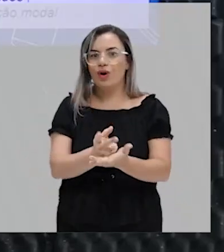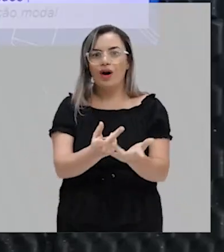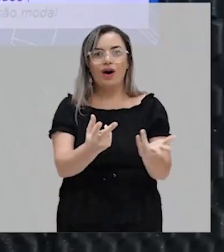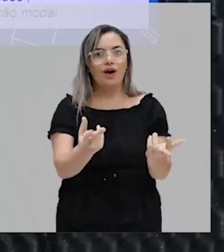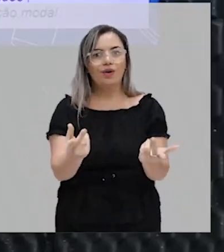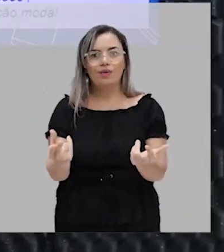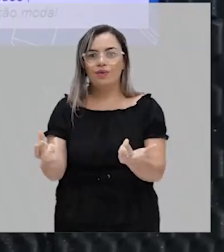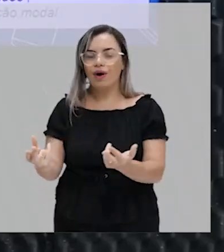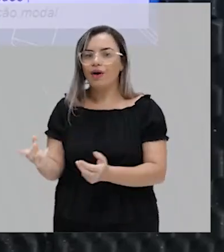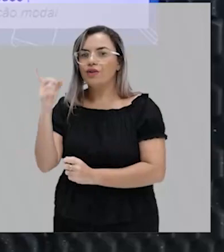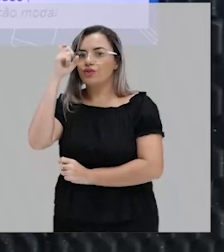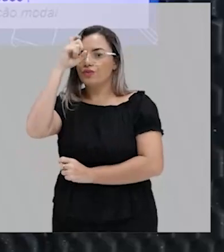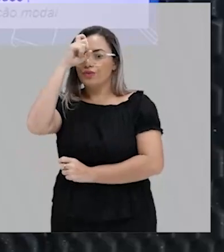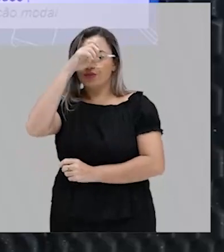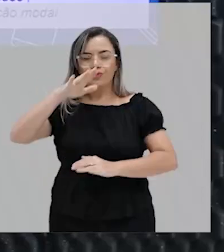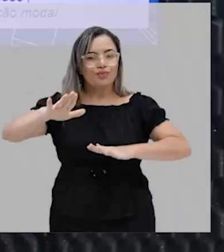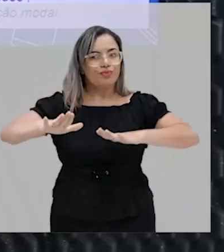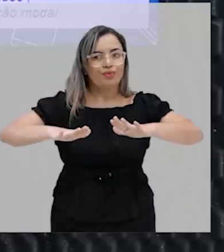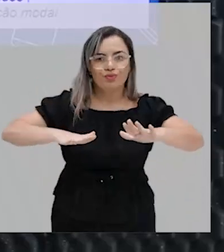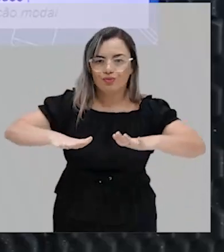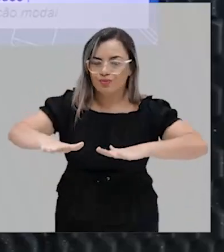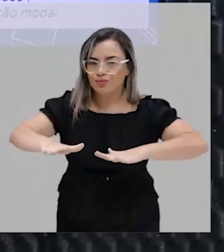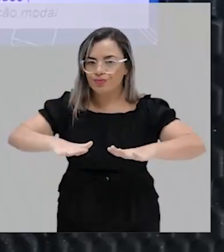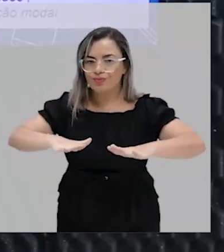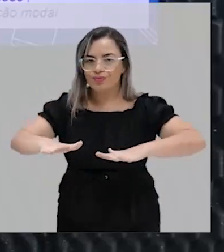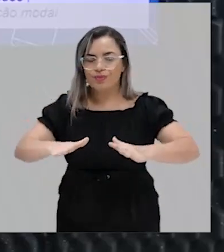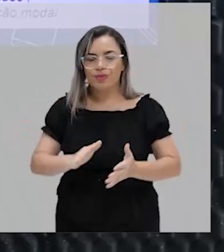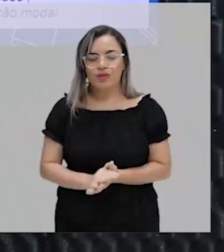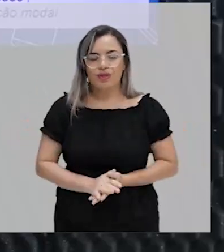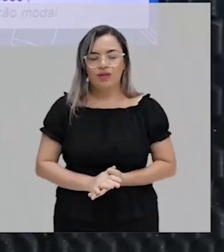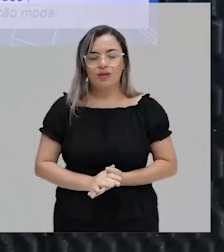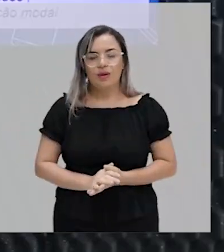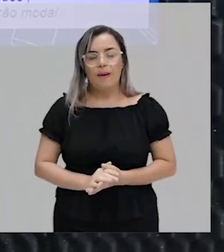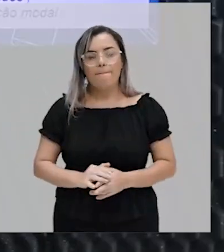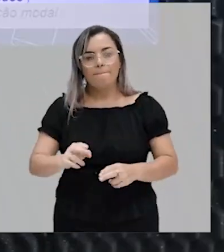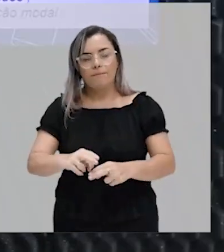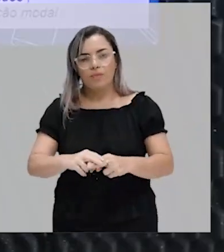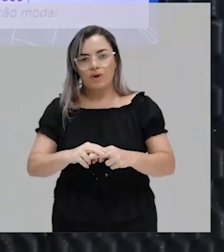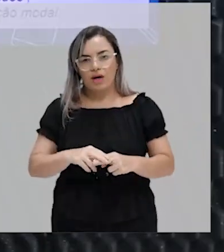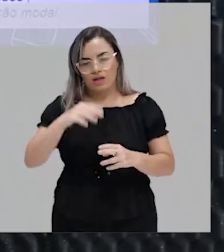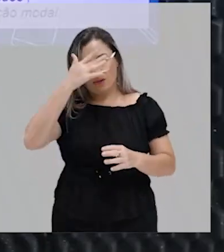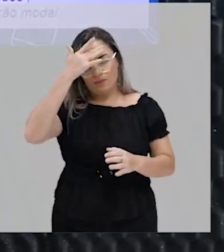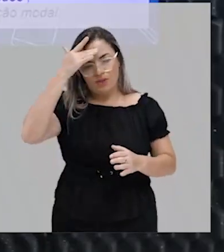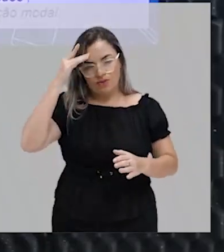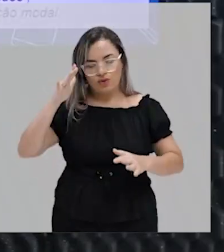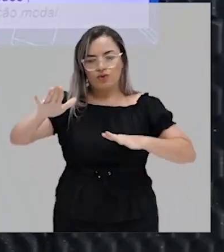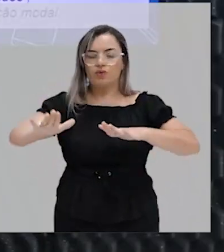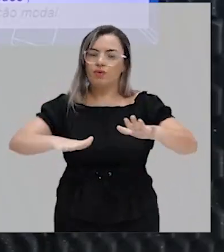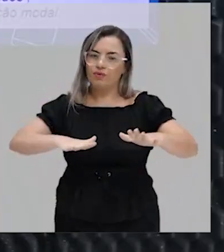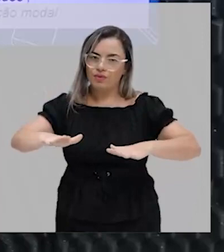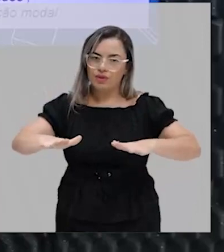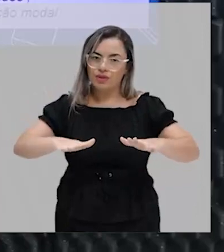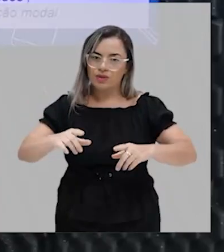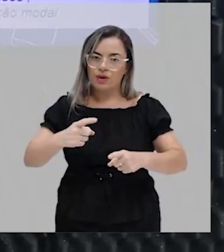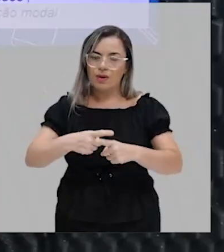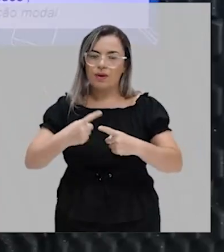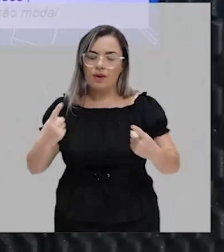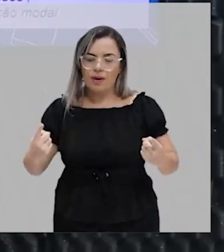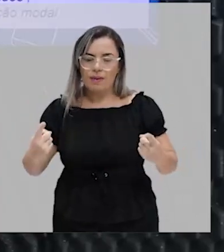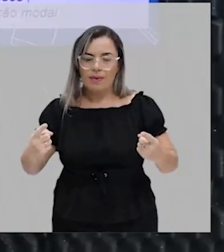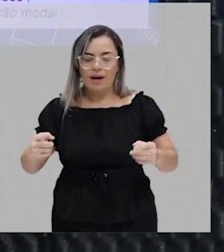Então, aumentou a quantidade de veículos, de pessoas, mas a via de escoamento ela se manteve igual. Resultado, o